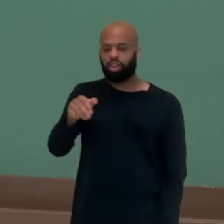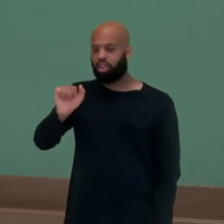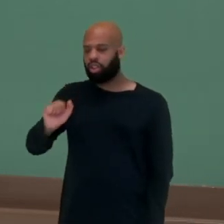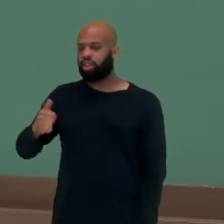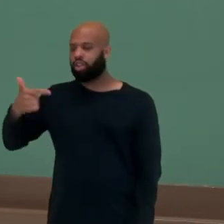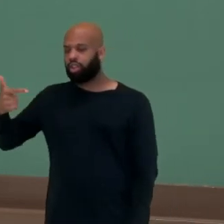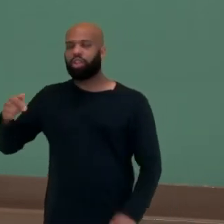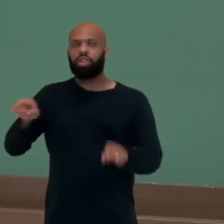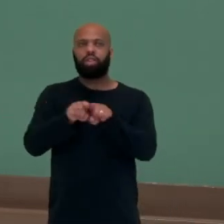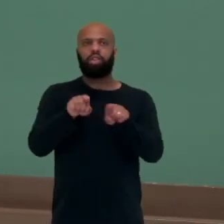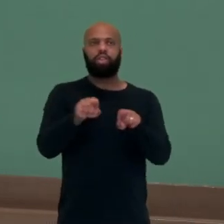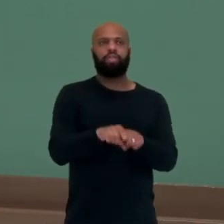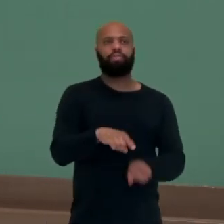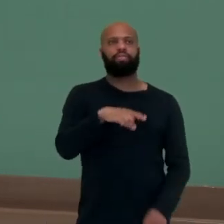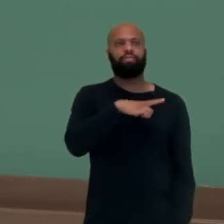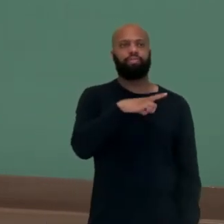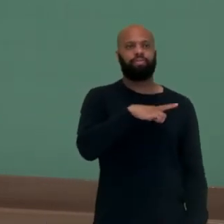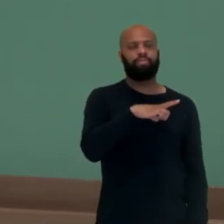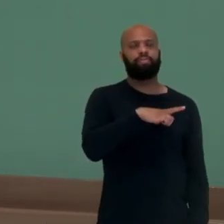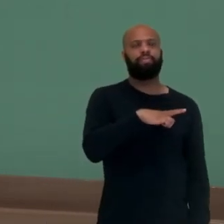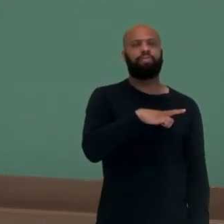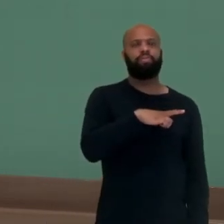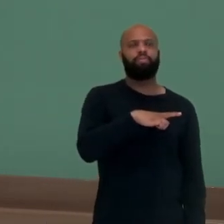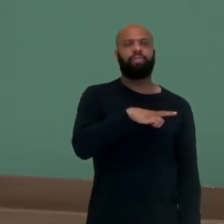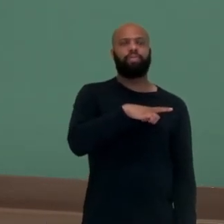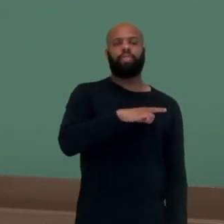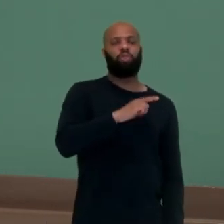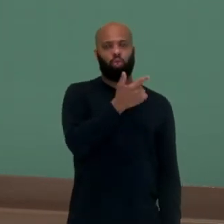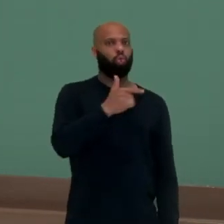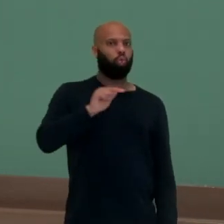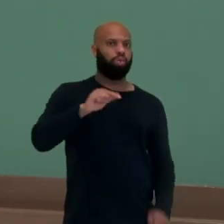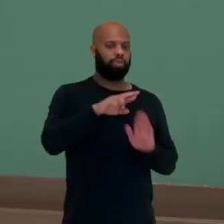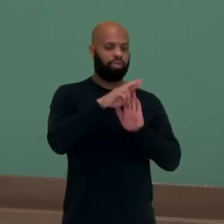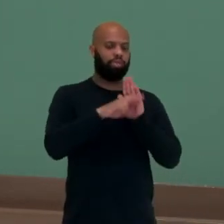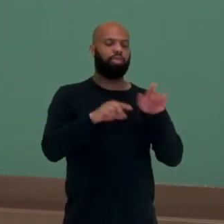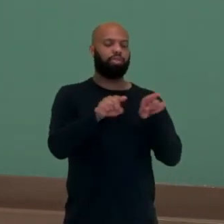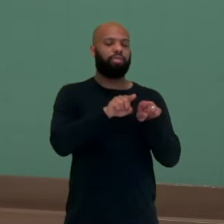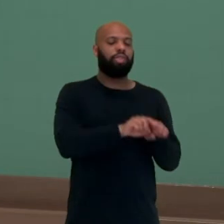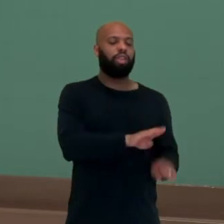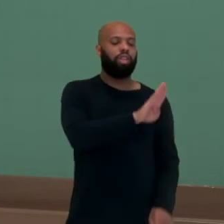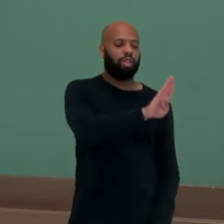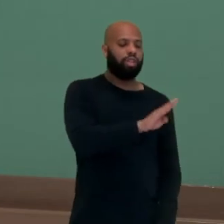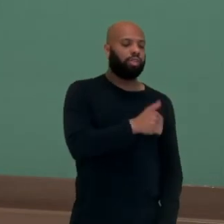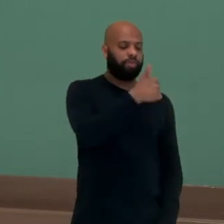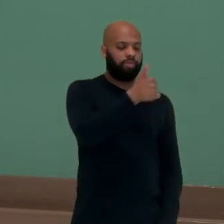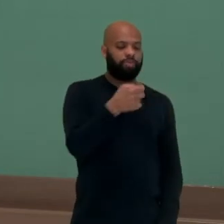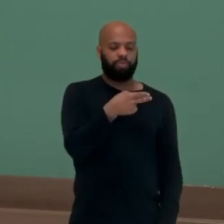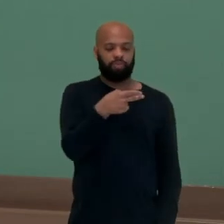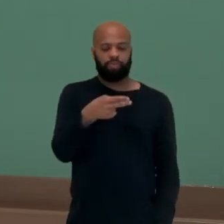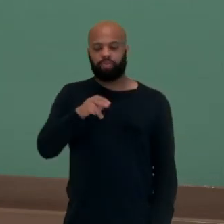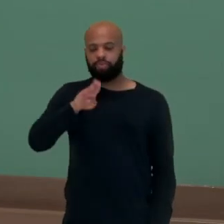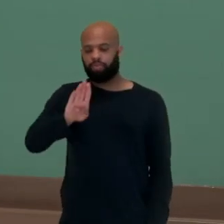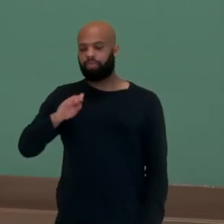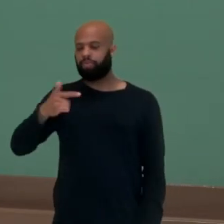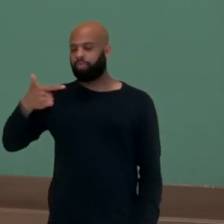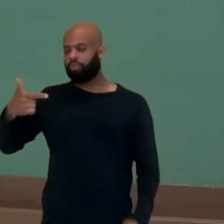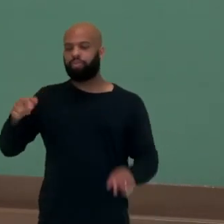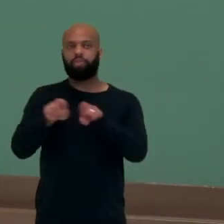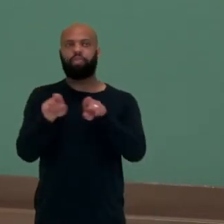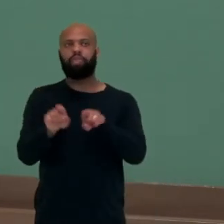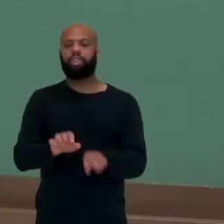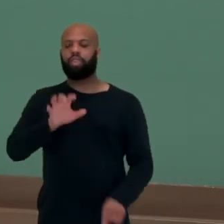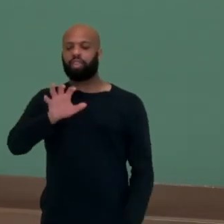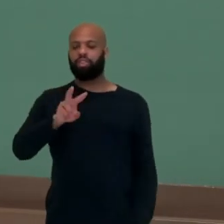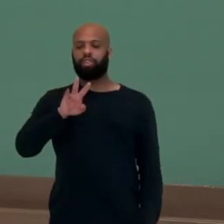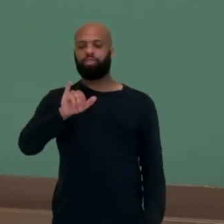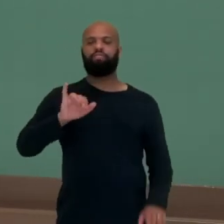A2 e que tem que acontecer também a segunda condição, B1 é igual a B2. Isso vai